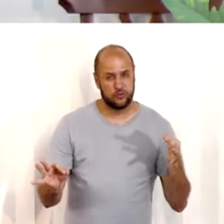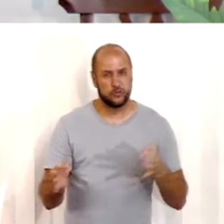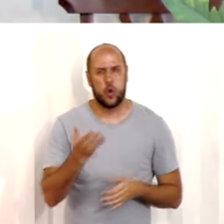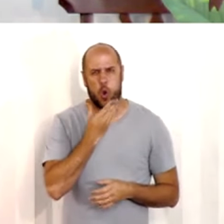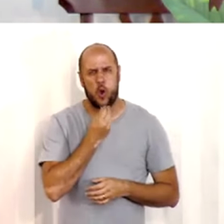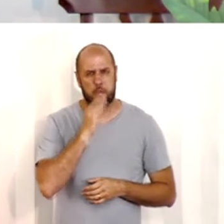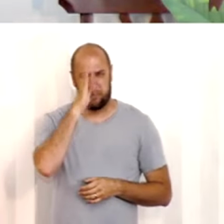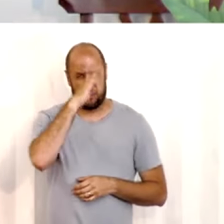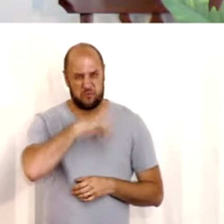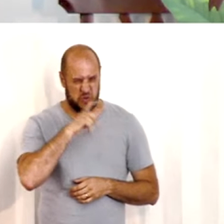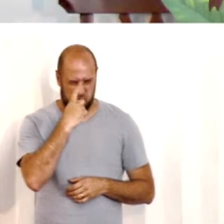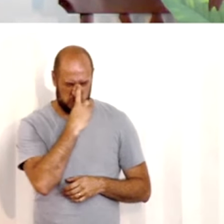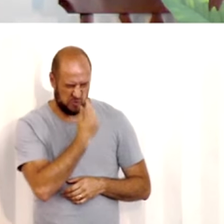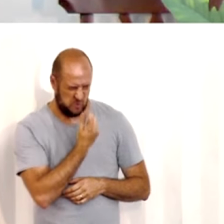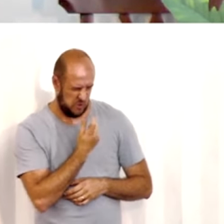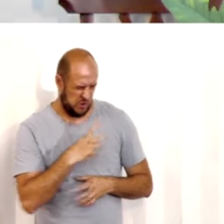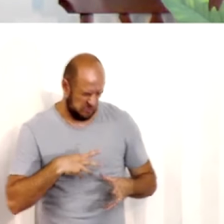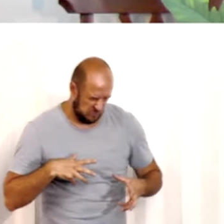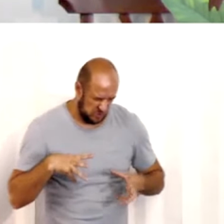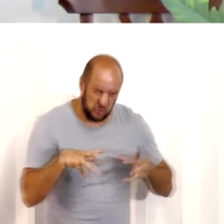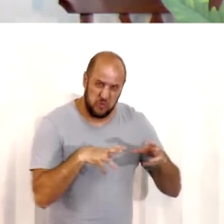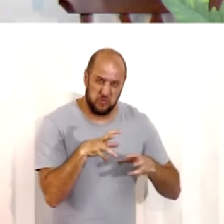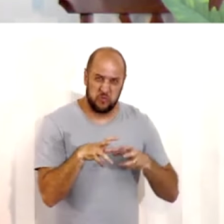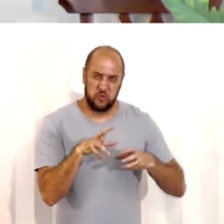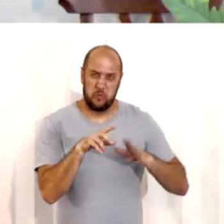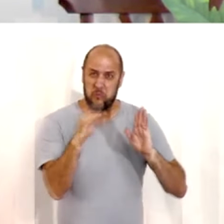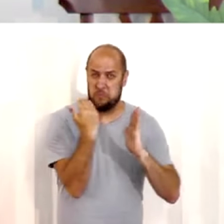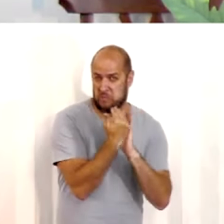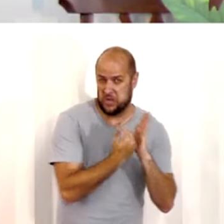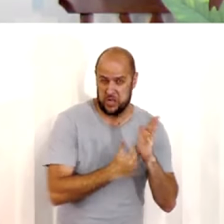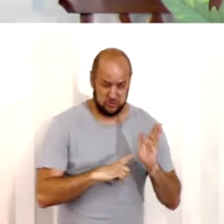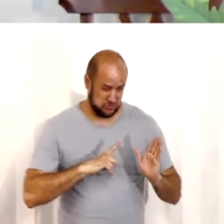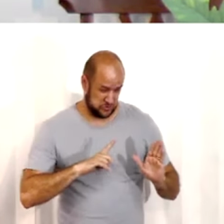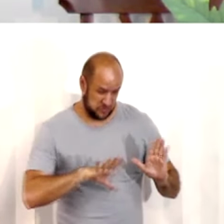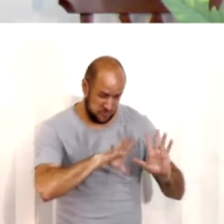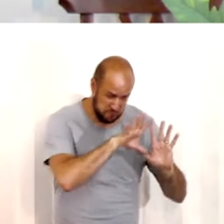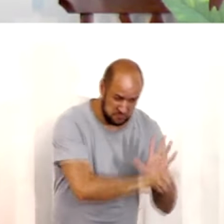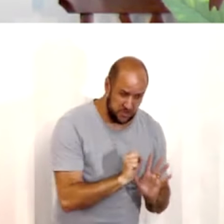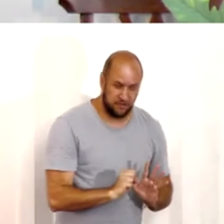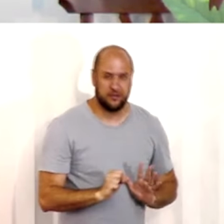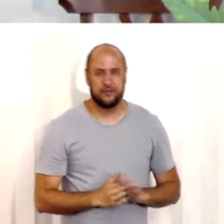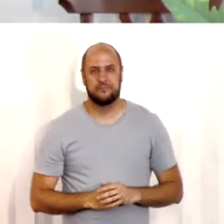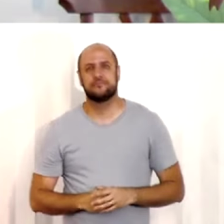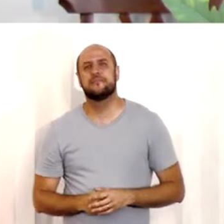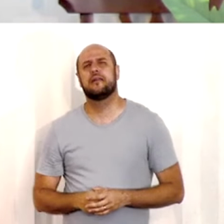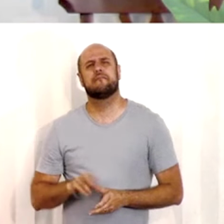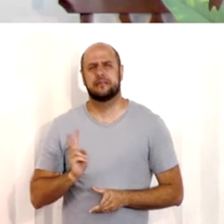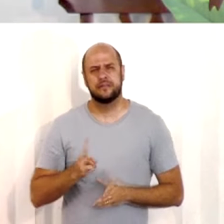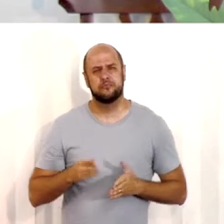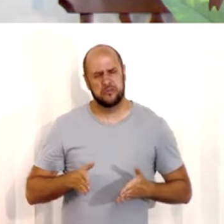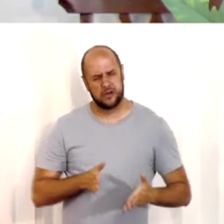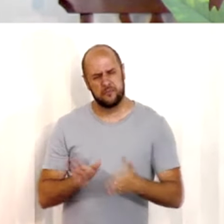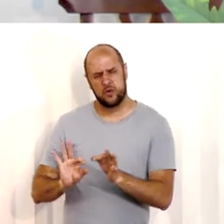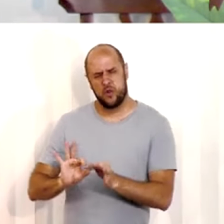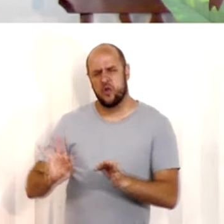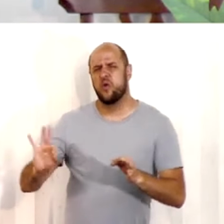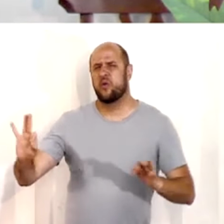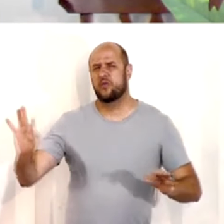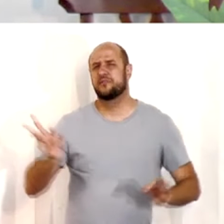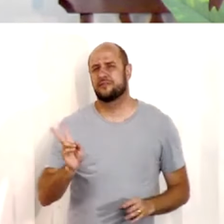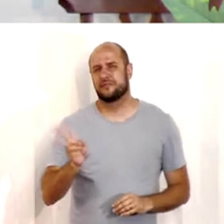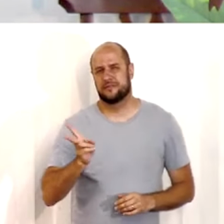precisavam ir até um certo caminho, e faltava, sim, faltava muito. Quando a gente trata aqui